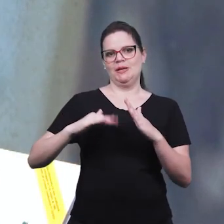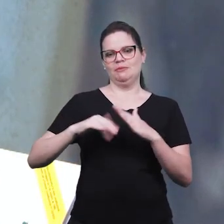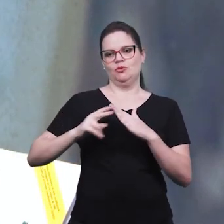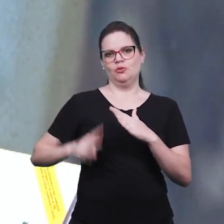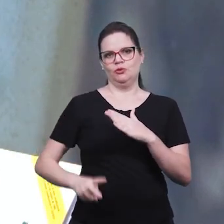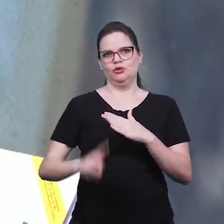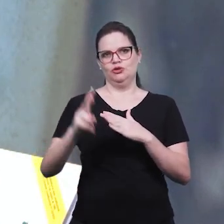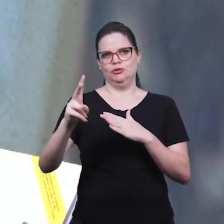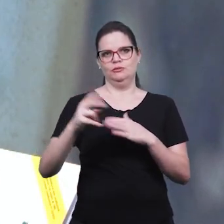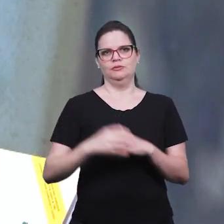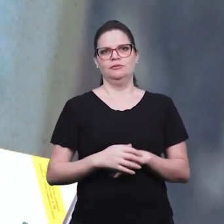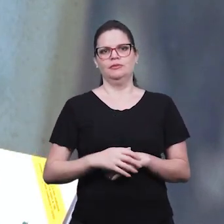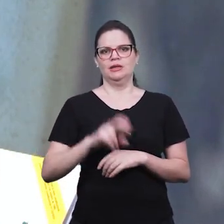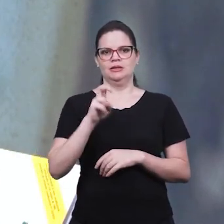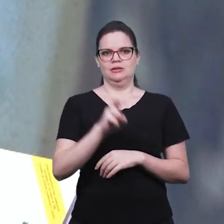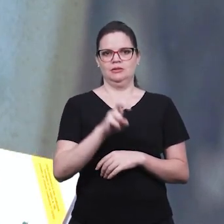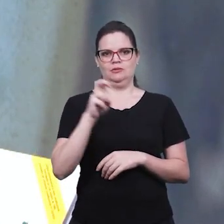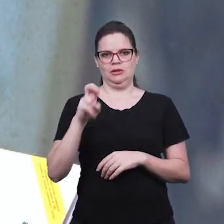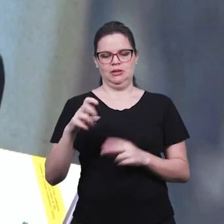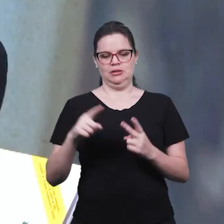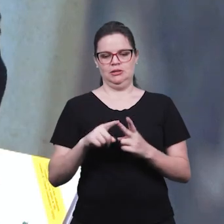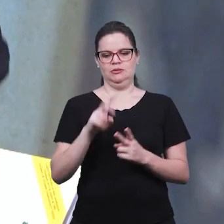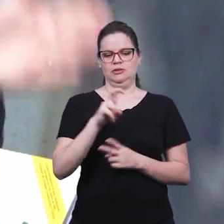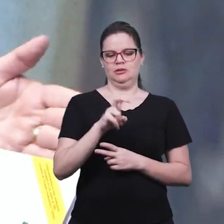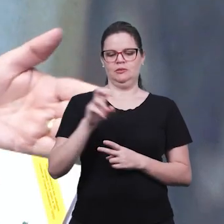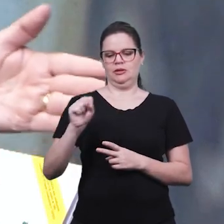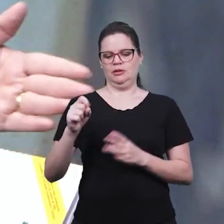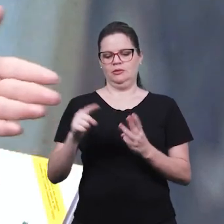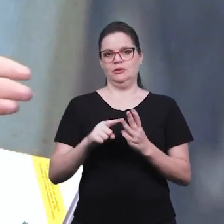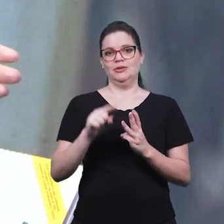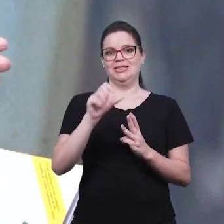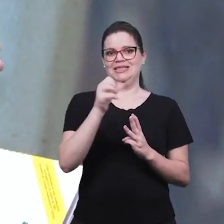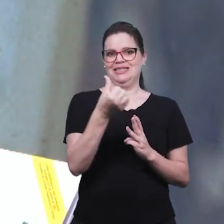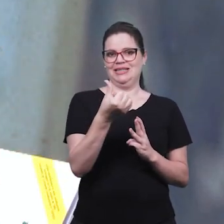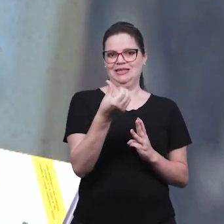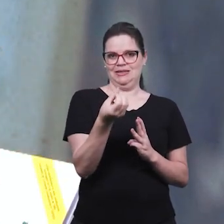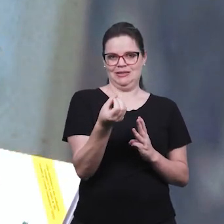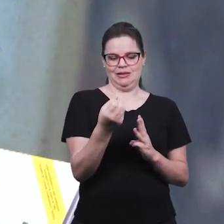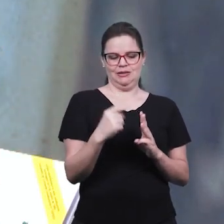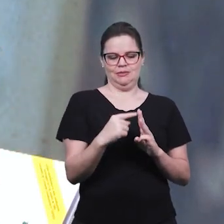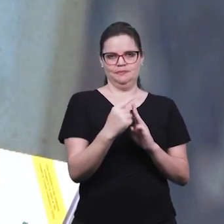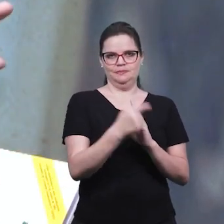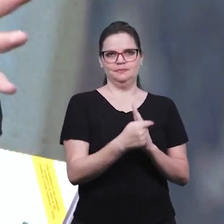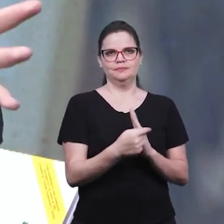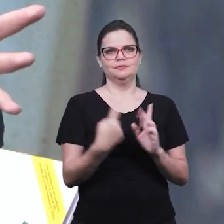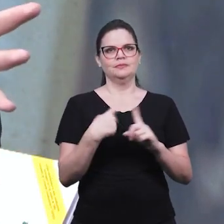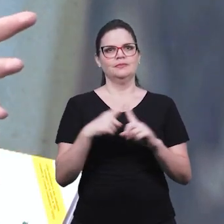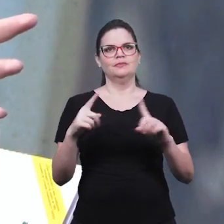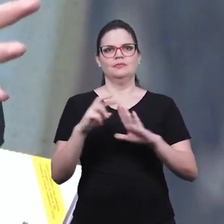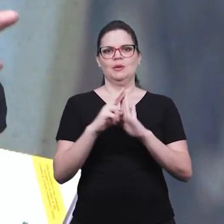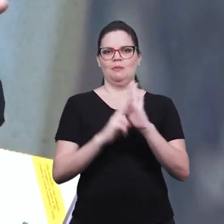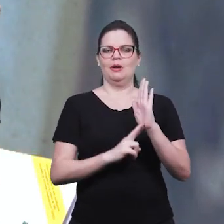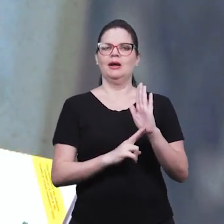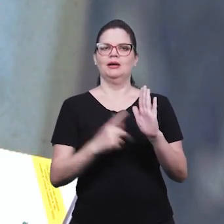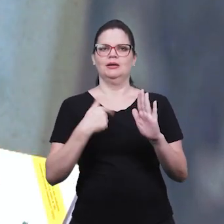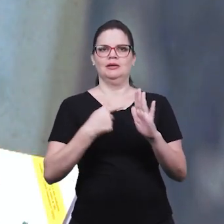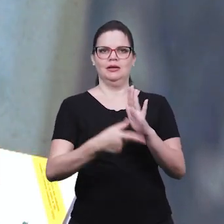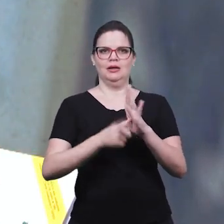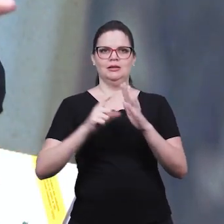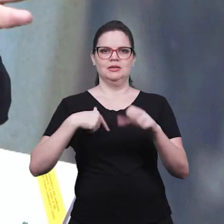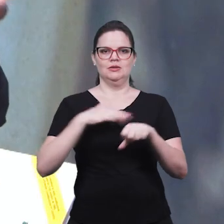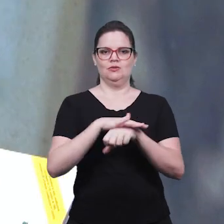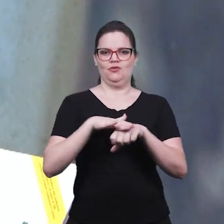mínima de 55, 58 e 60 anos. Só que é uma regra que eu até